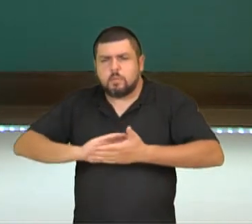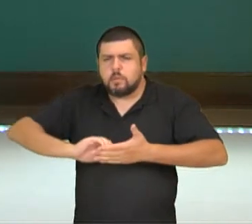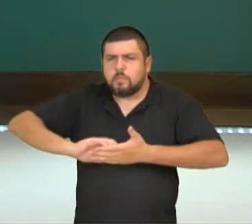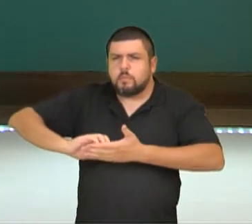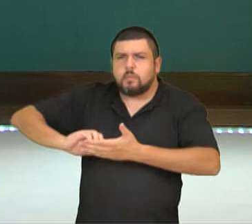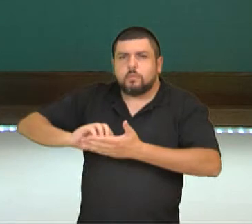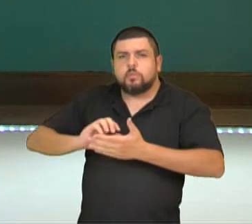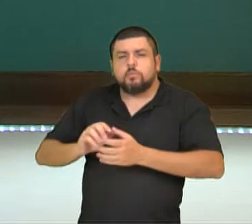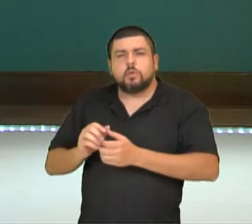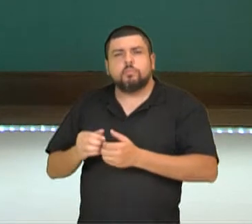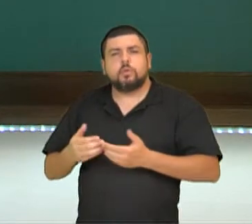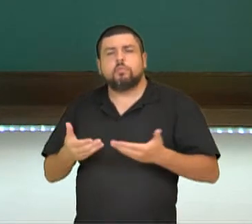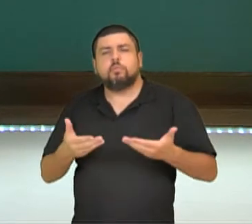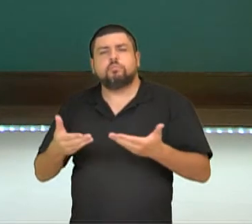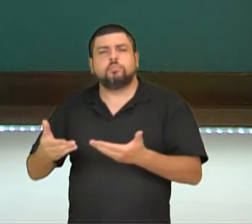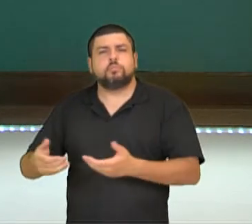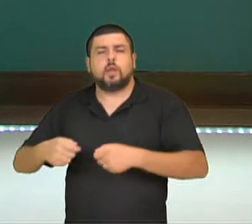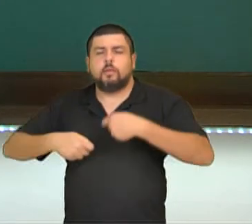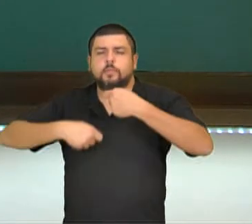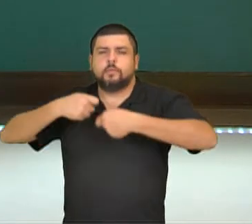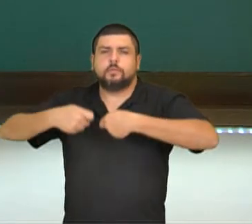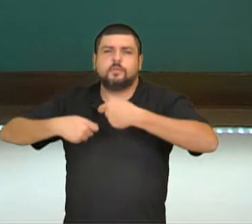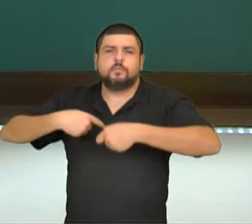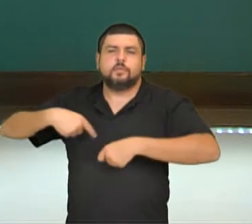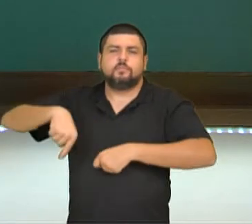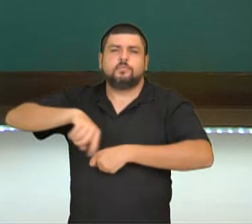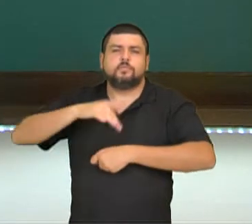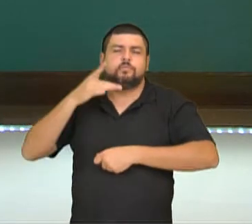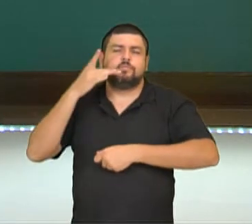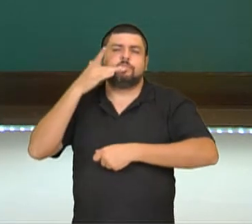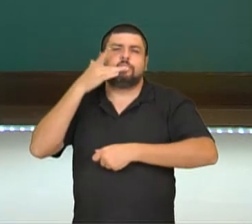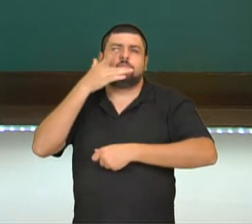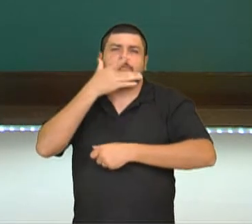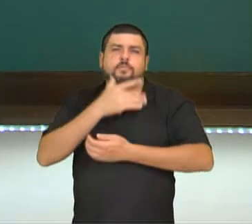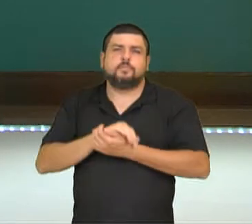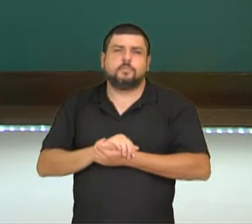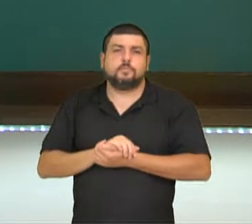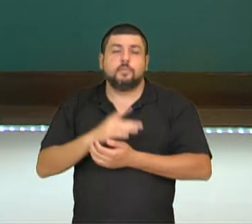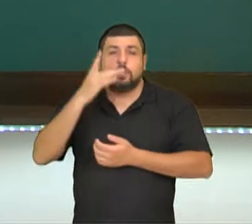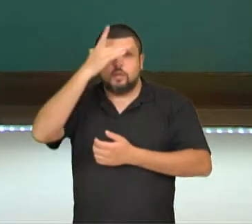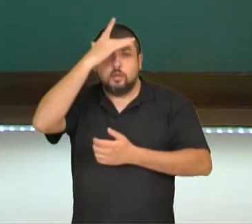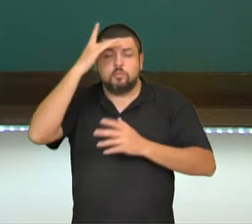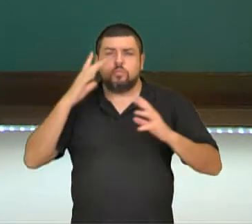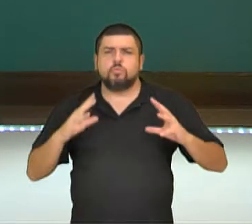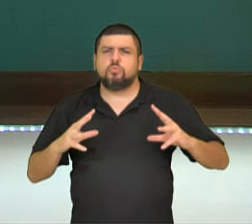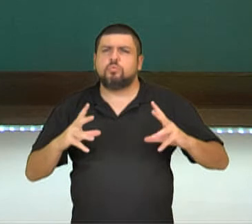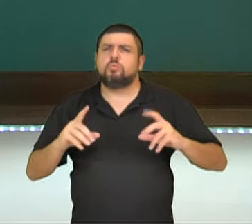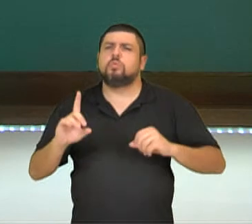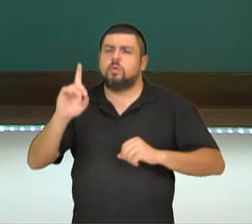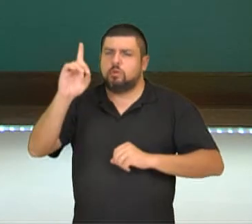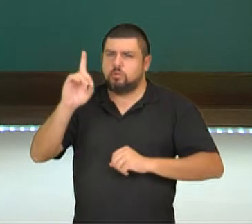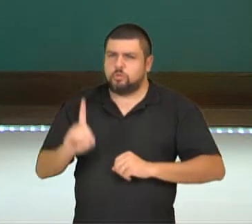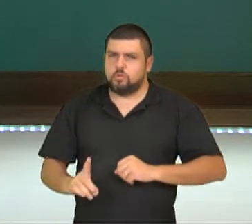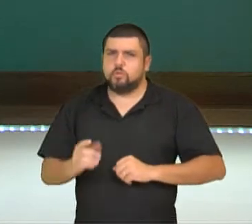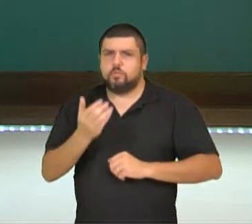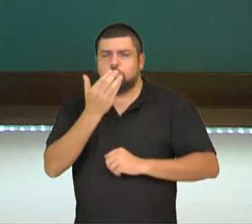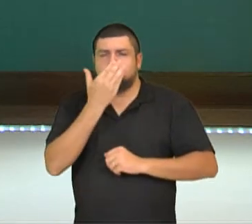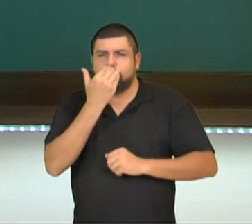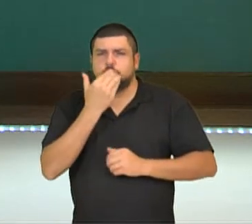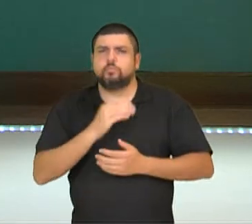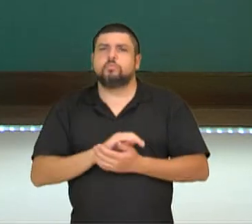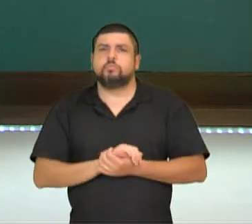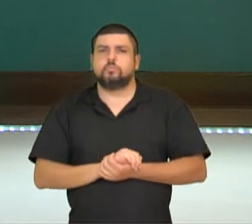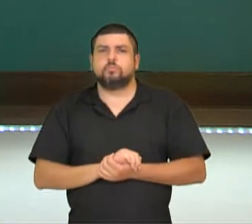nessa gostosura. E que todas as pessoas do Brasil tem direito a um prato de comida, isso é um direito nosso,